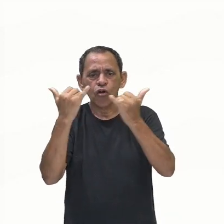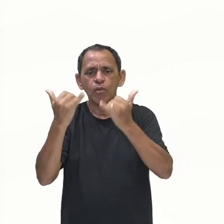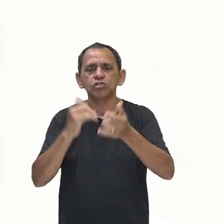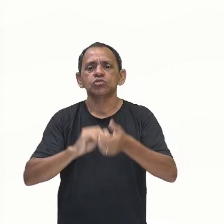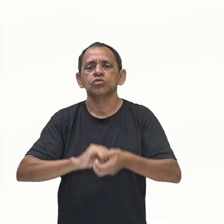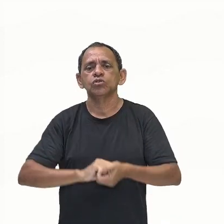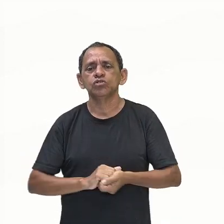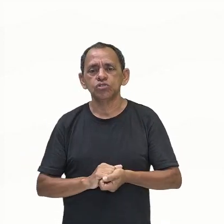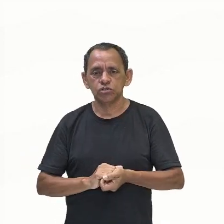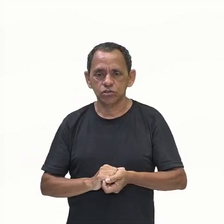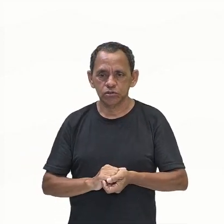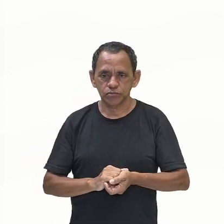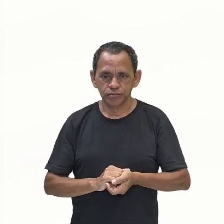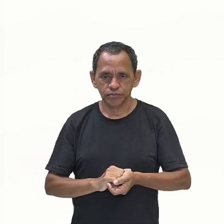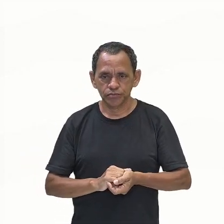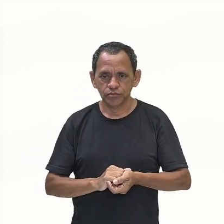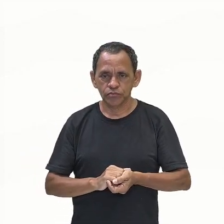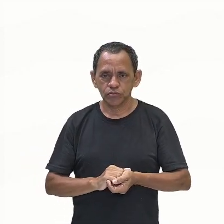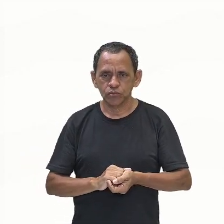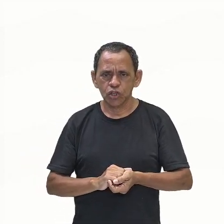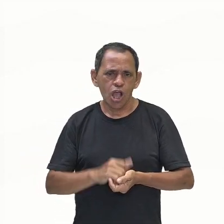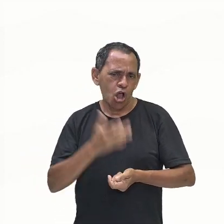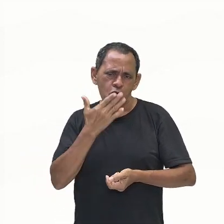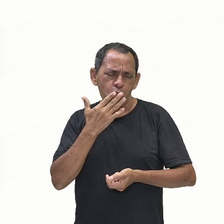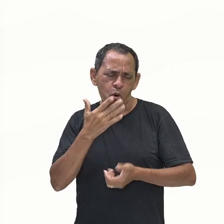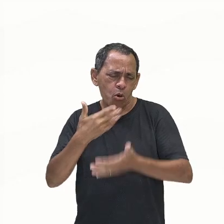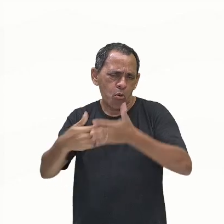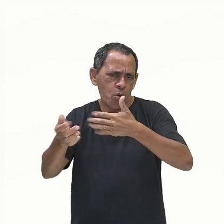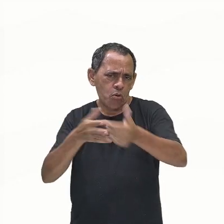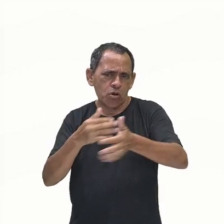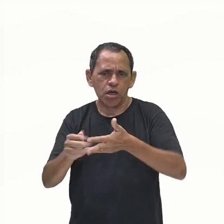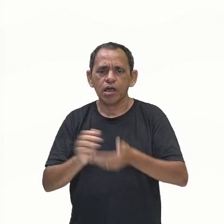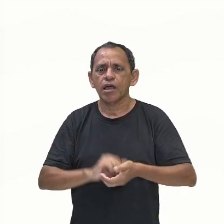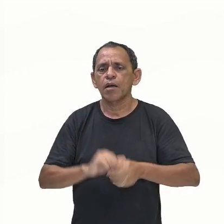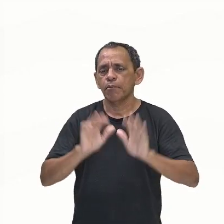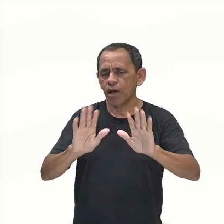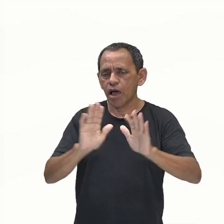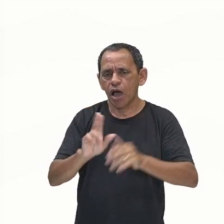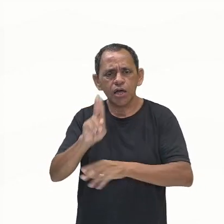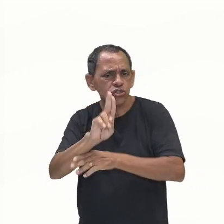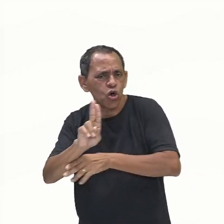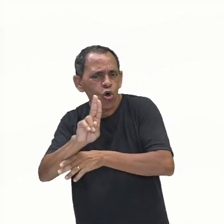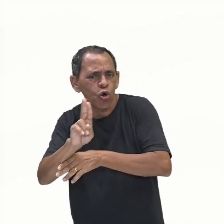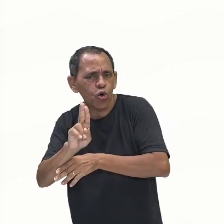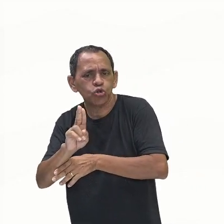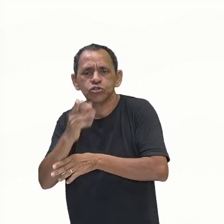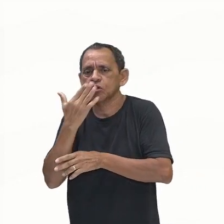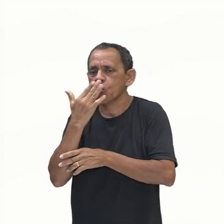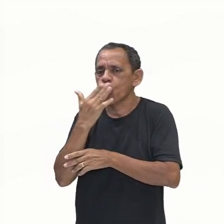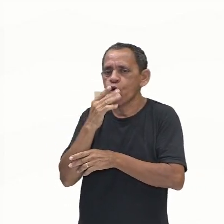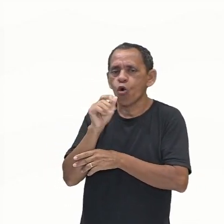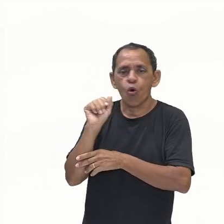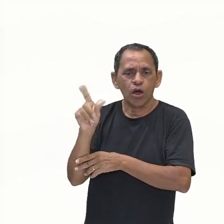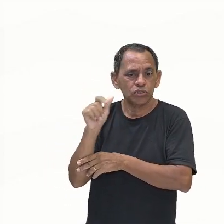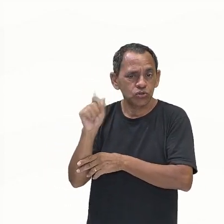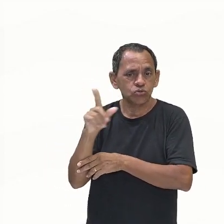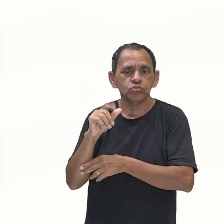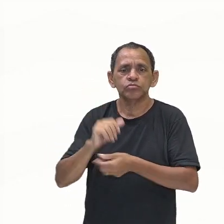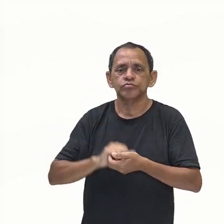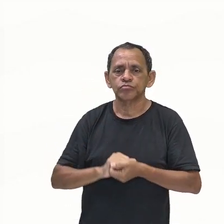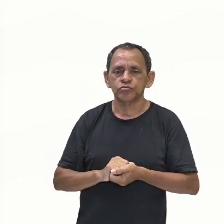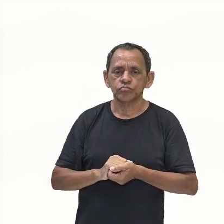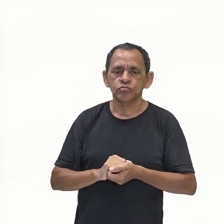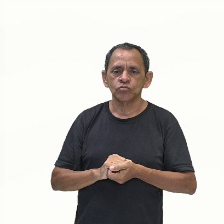né? Eu coloco a cor que eu quiser, mas obviamente o azul é o que mais se aproxima das representações de cursos d'água nos